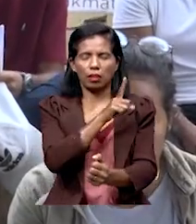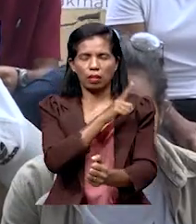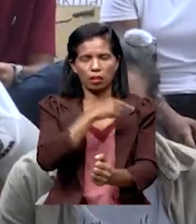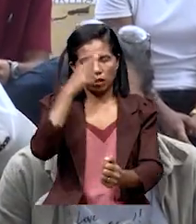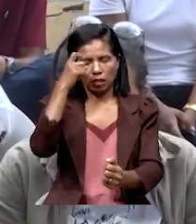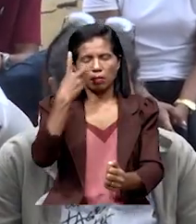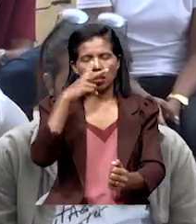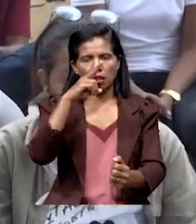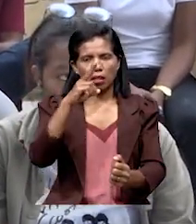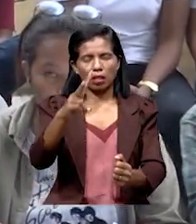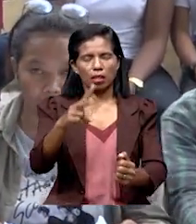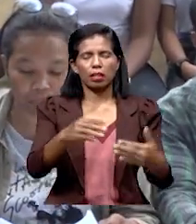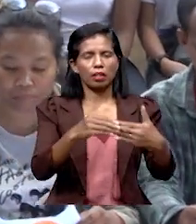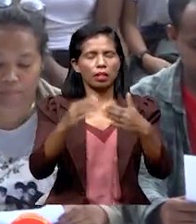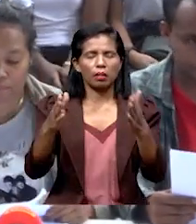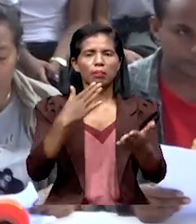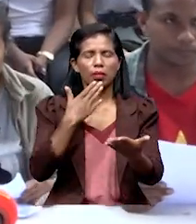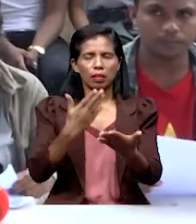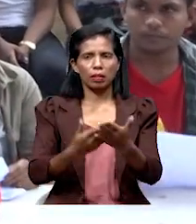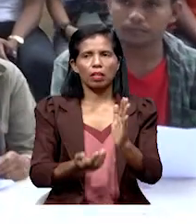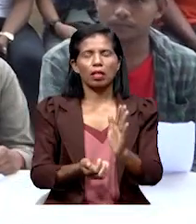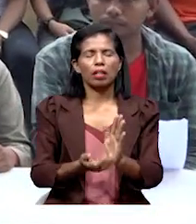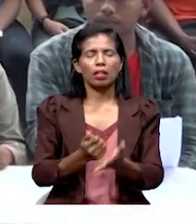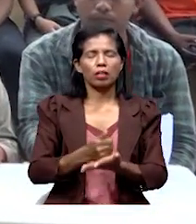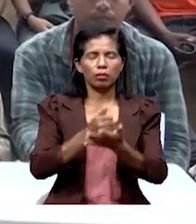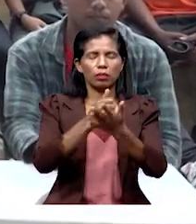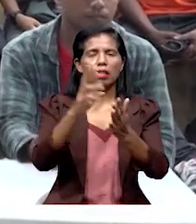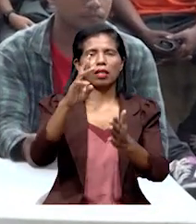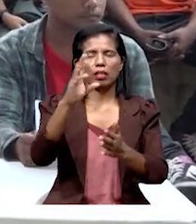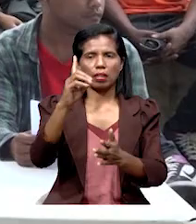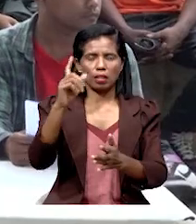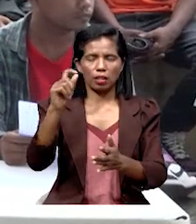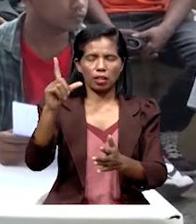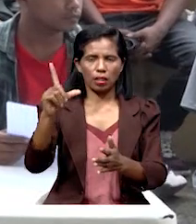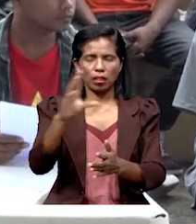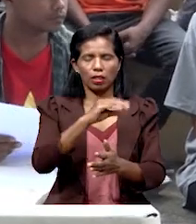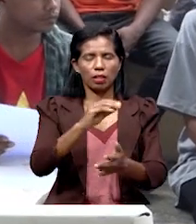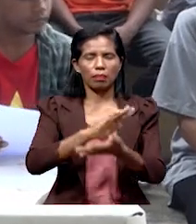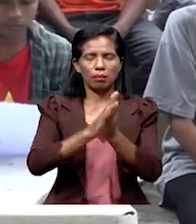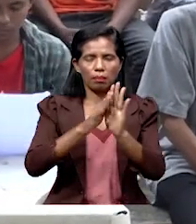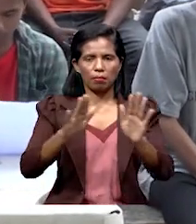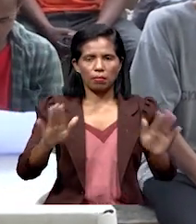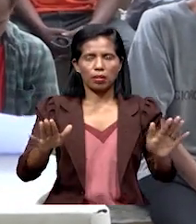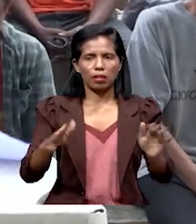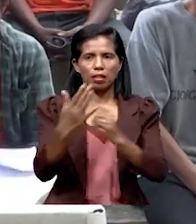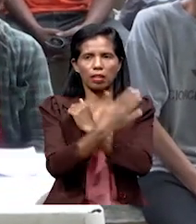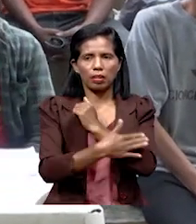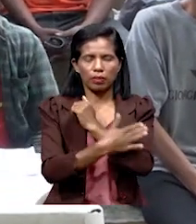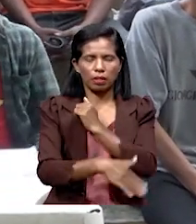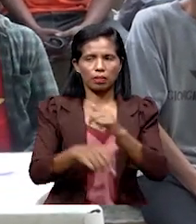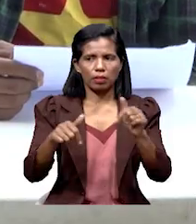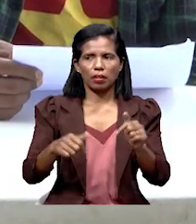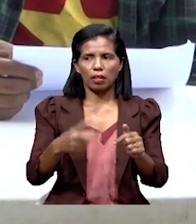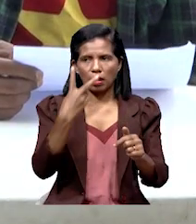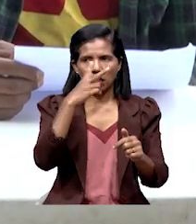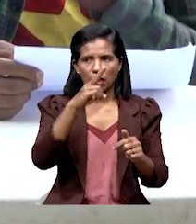tama konsidera figura nebe diat, no seitane as konstitusi yang erteli, garante pas no stabilidade iha relaran. Hariba situasaun